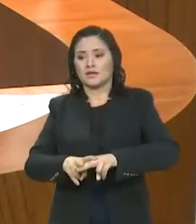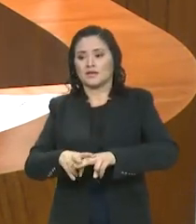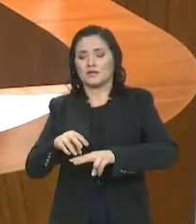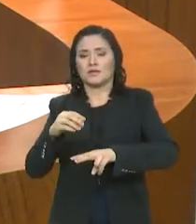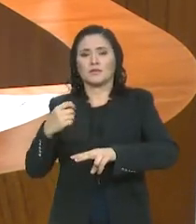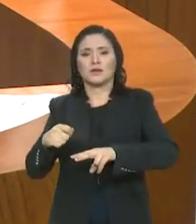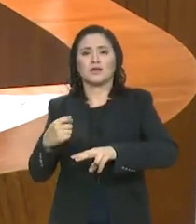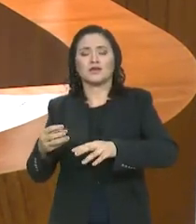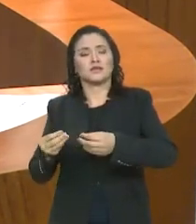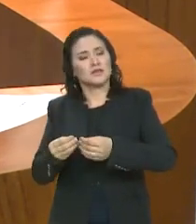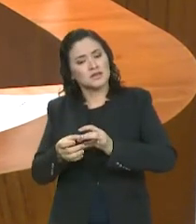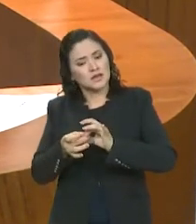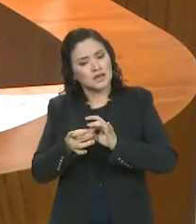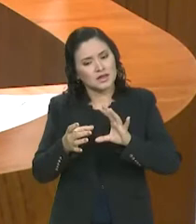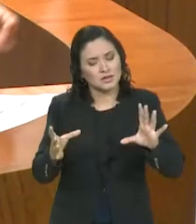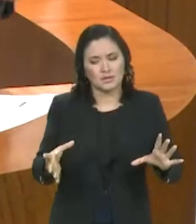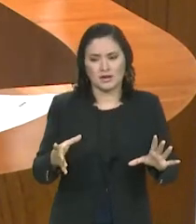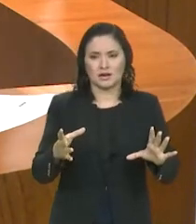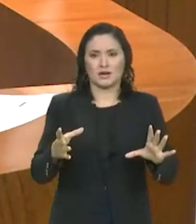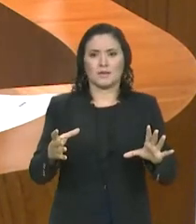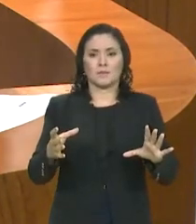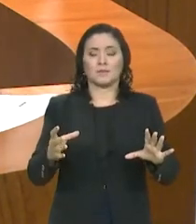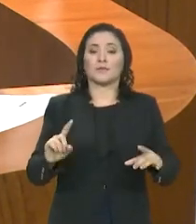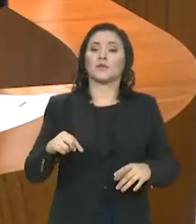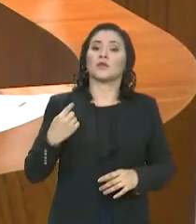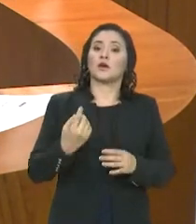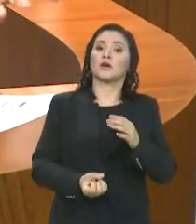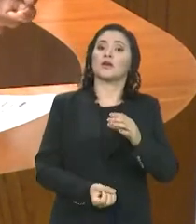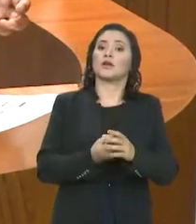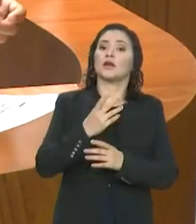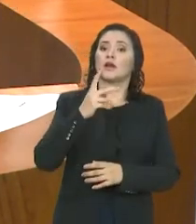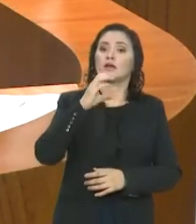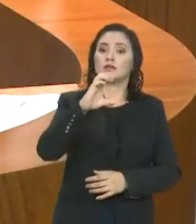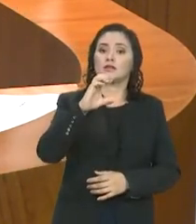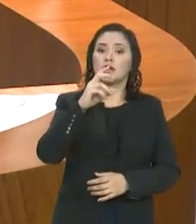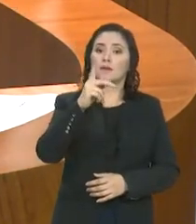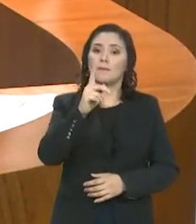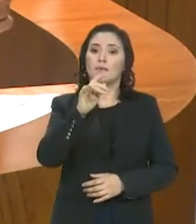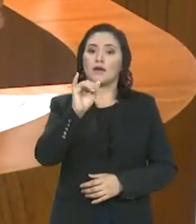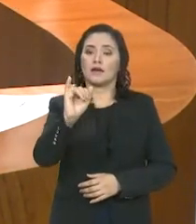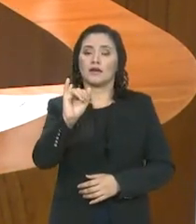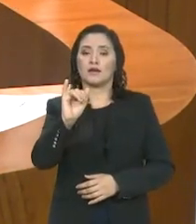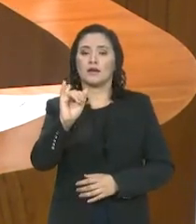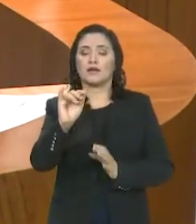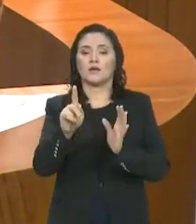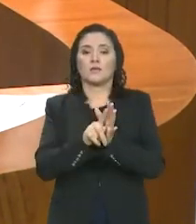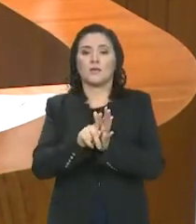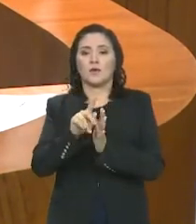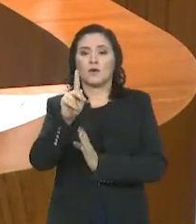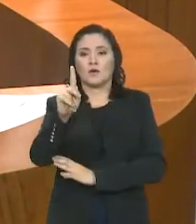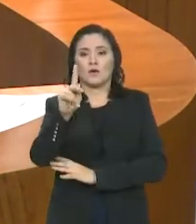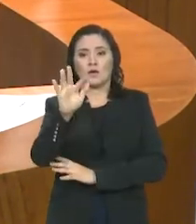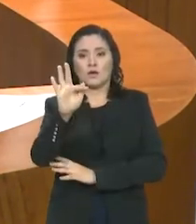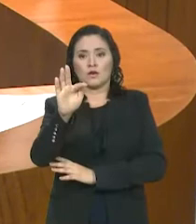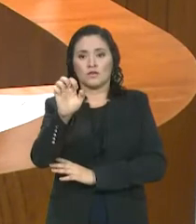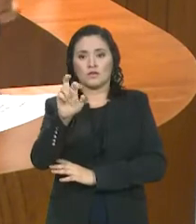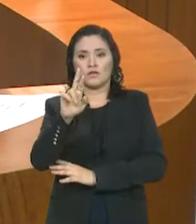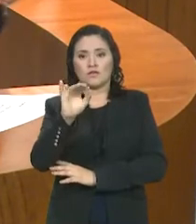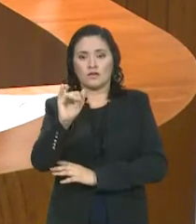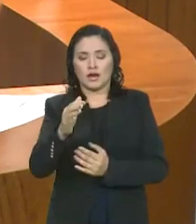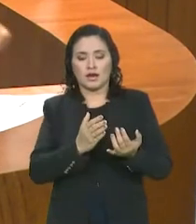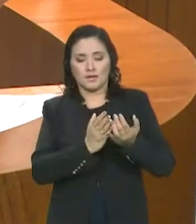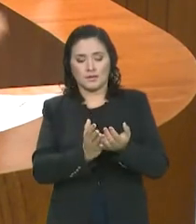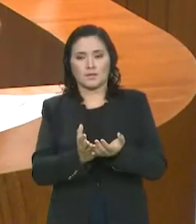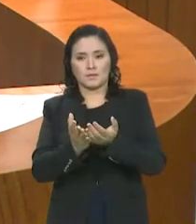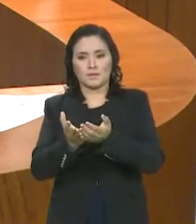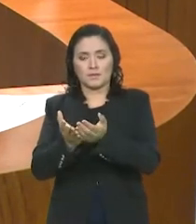Qual o objetivo da CPI do ferry? Encontrar essas causas, identificar essas causas, o porquê